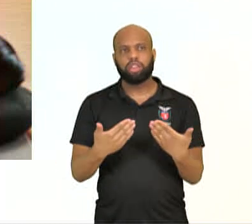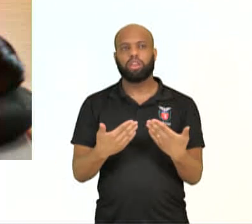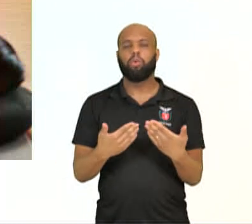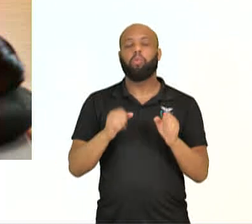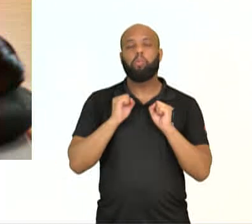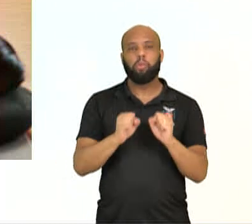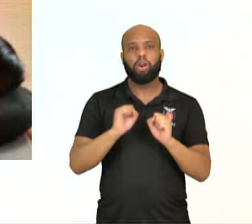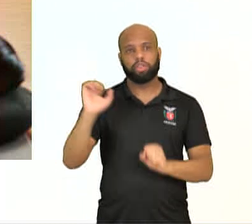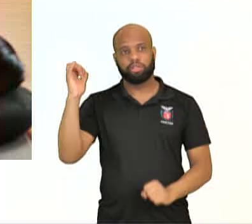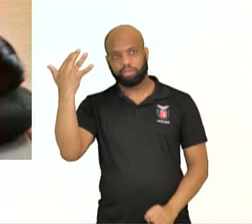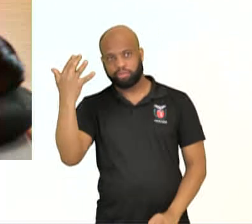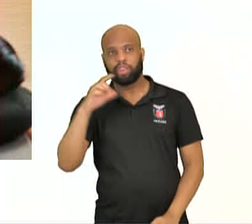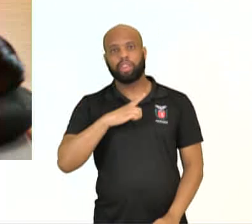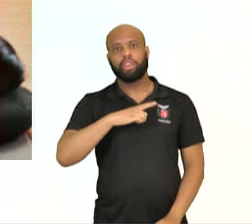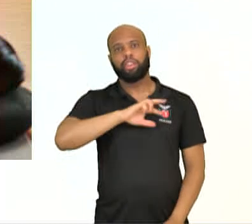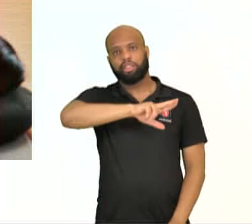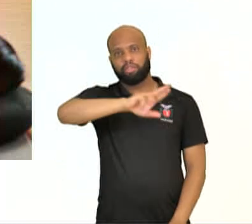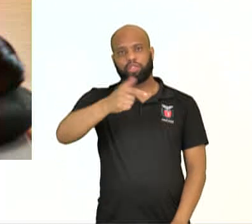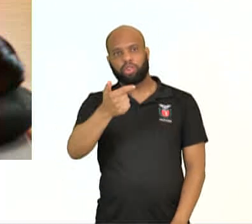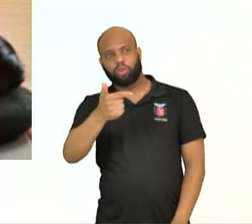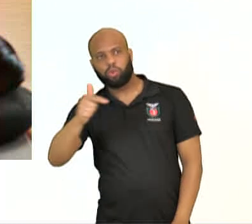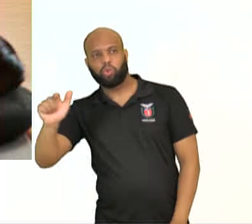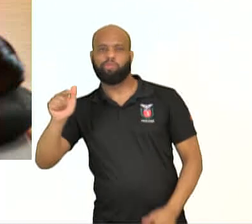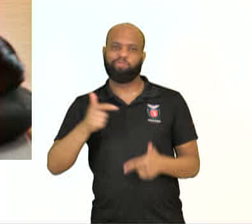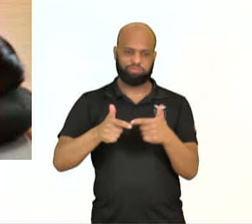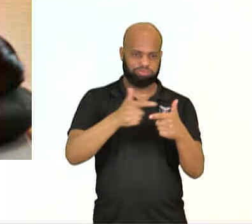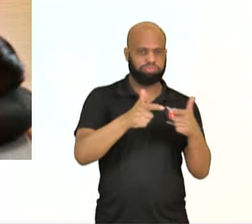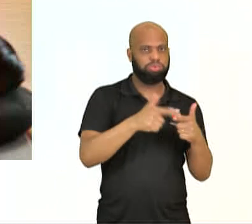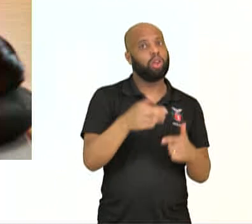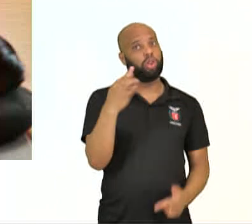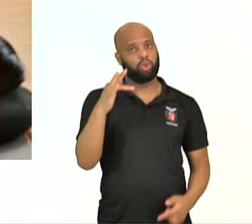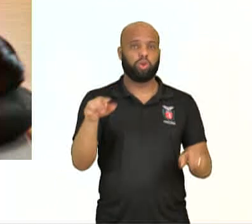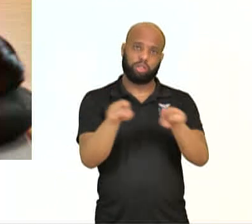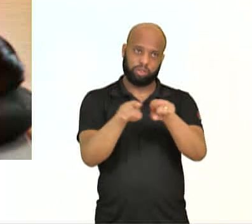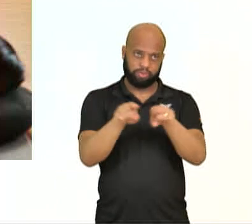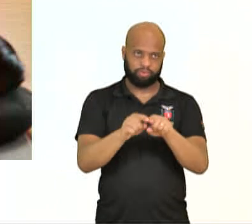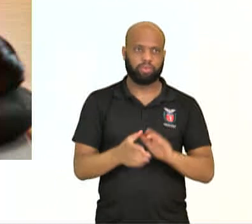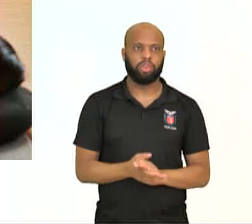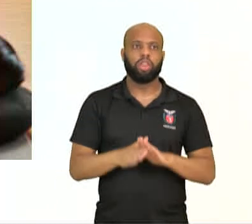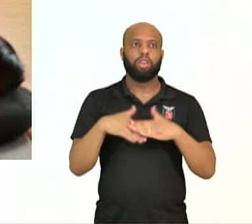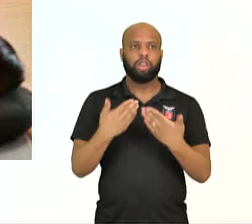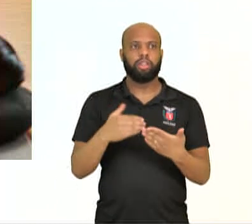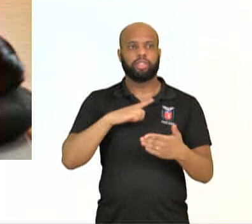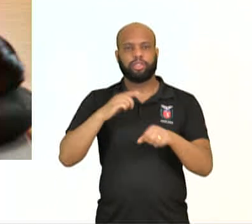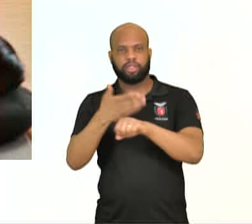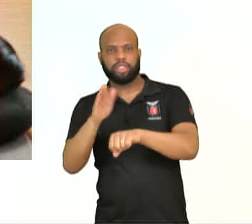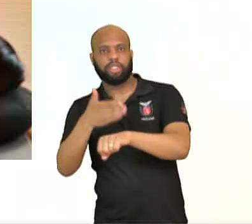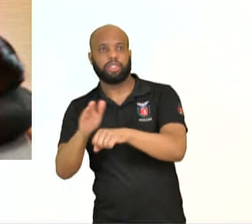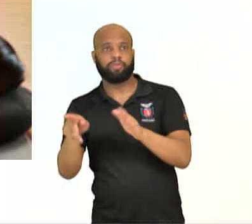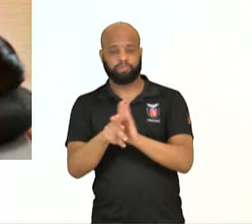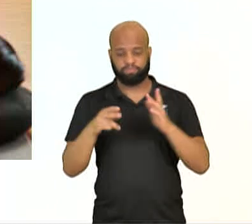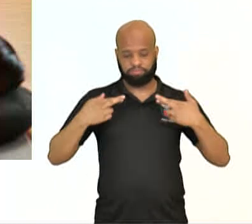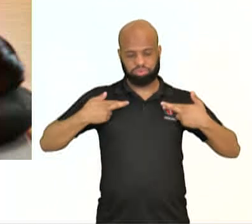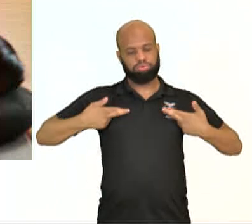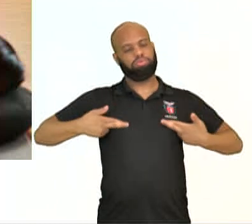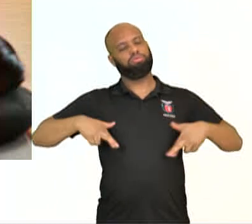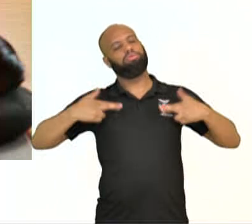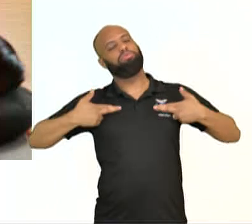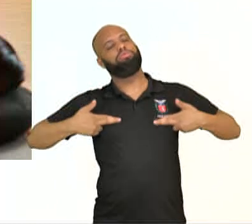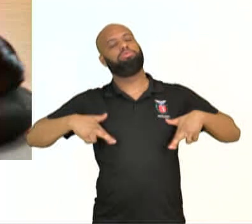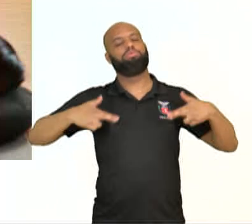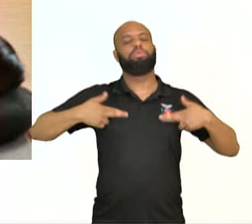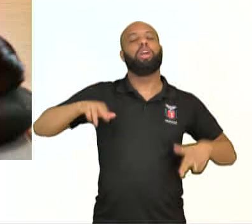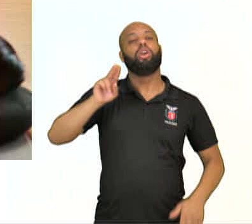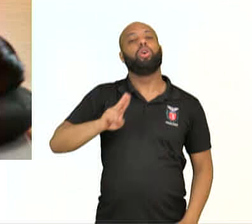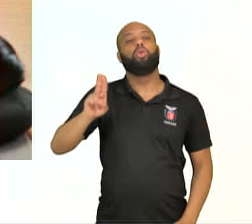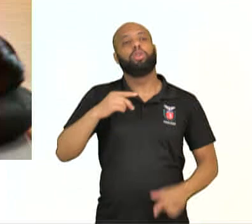eles podem ter várias outras tensões, trazer muitas dores para vocês. E as práticas de relaxamento, então, elas são muito